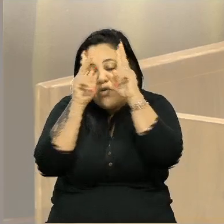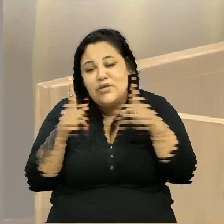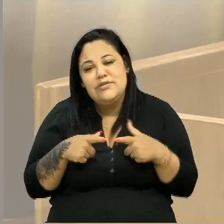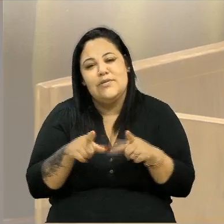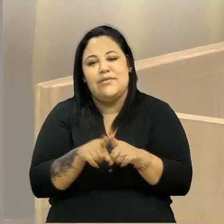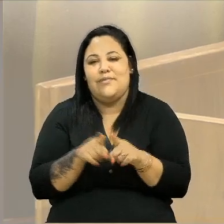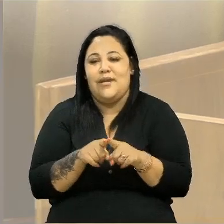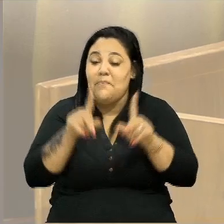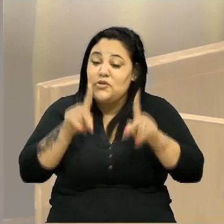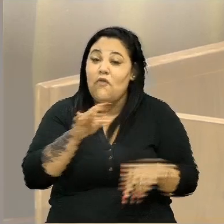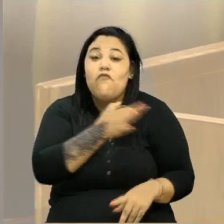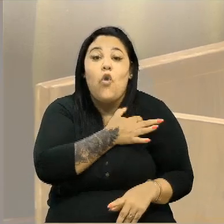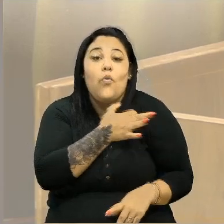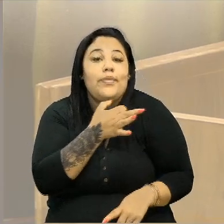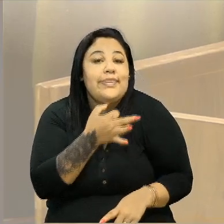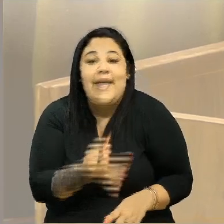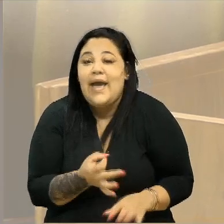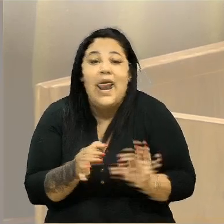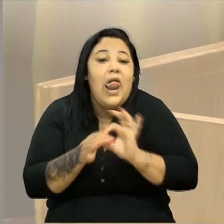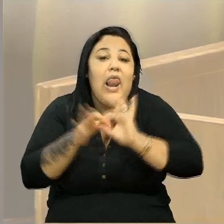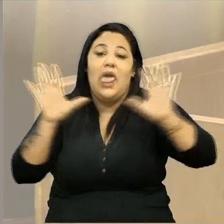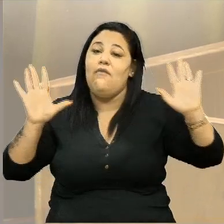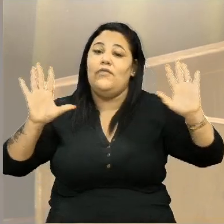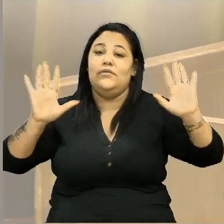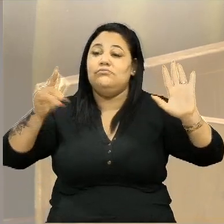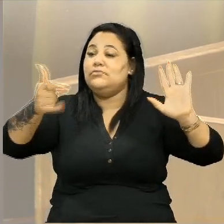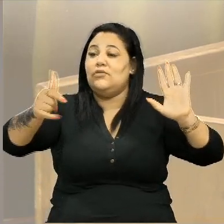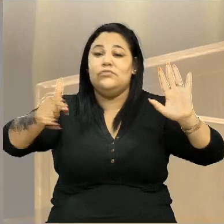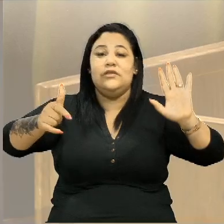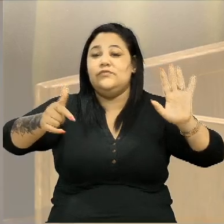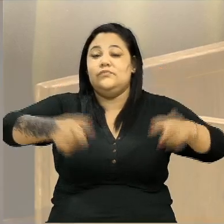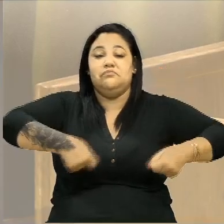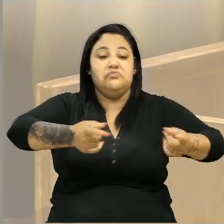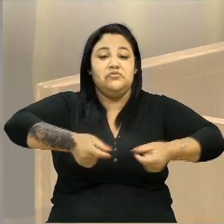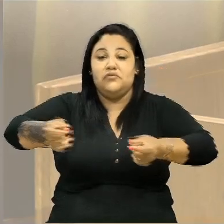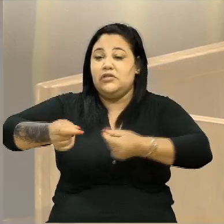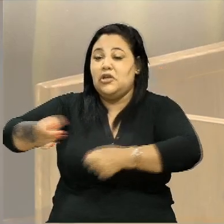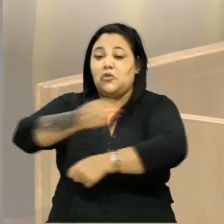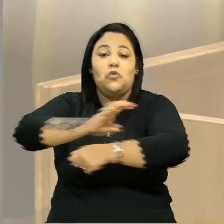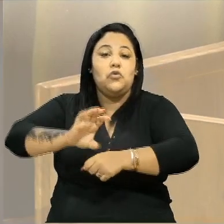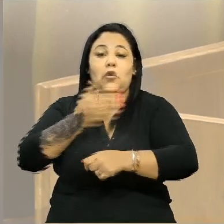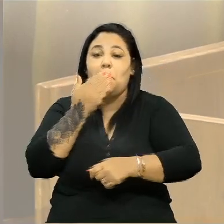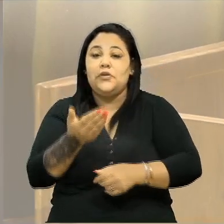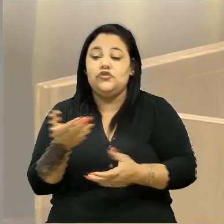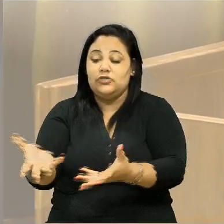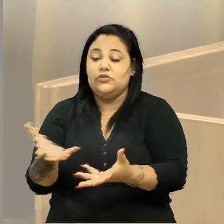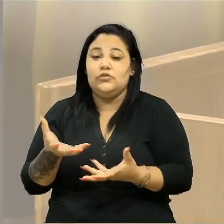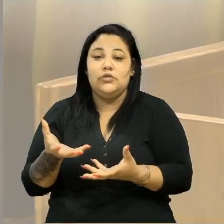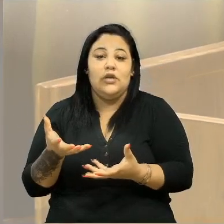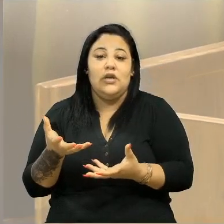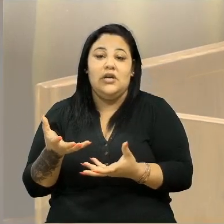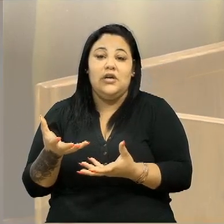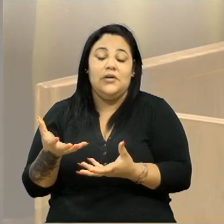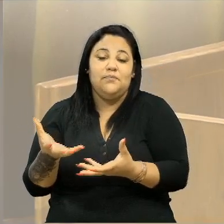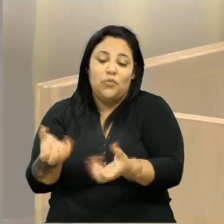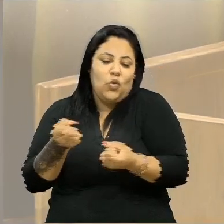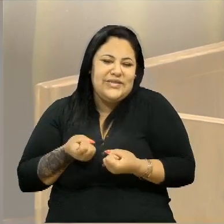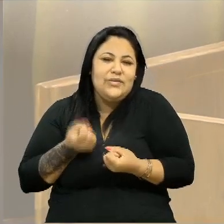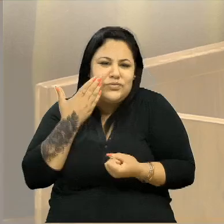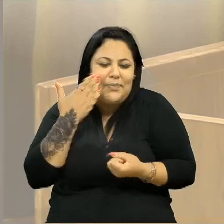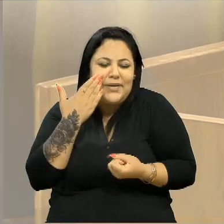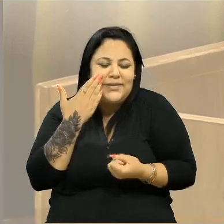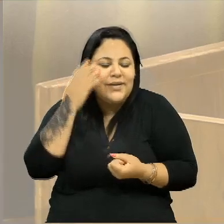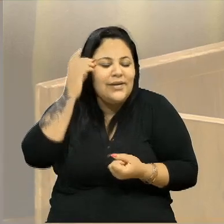pessoas voluntárias por natureza, sem qualquer pretexto de vender cursos ou pedir doações de empresas para se completar. Apenas